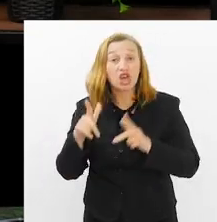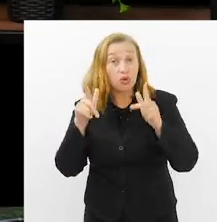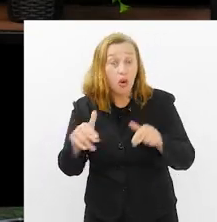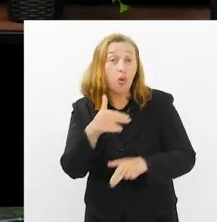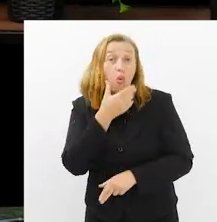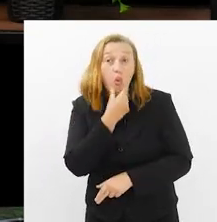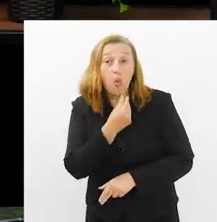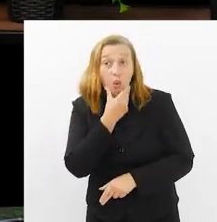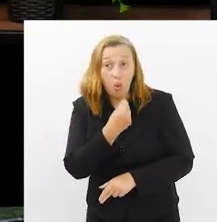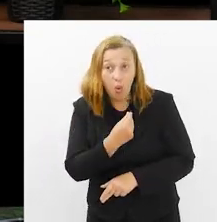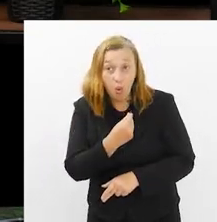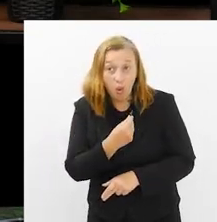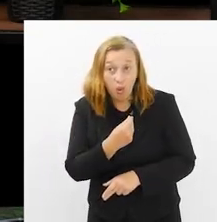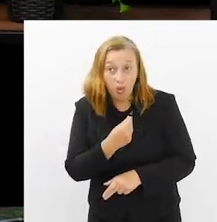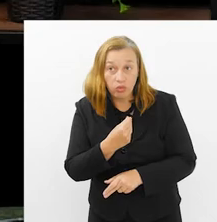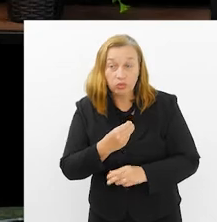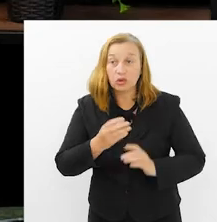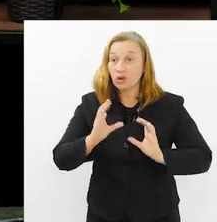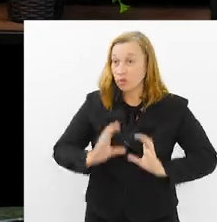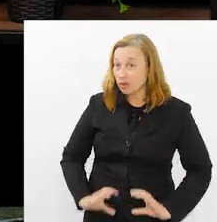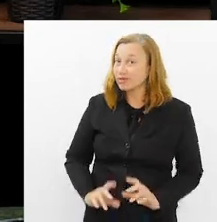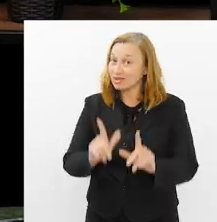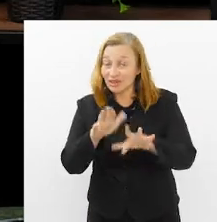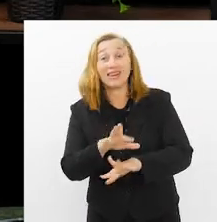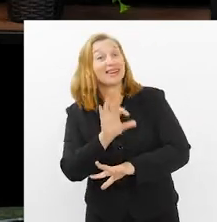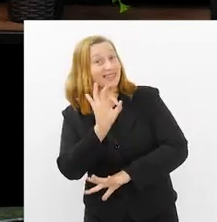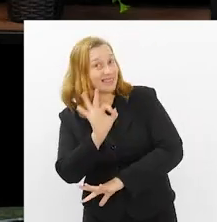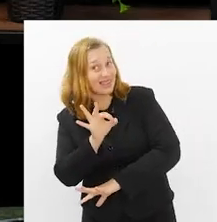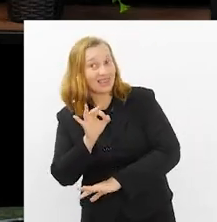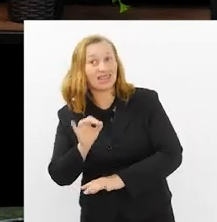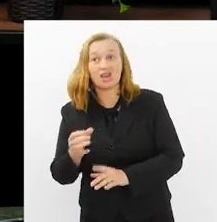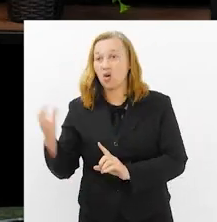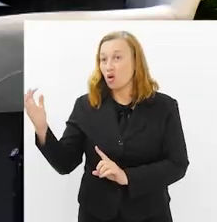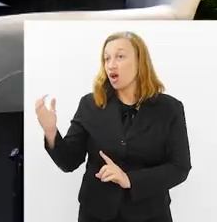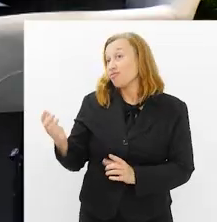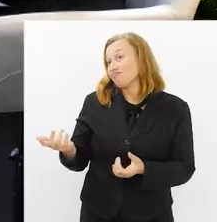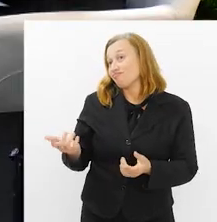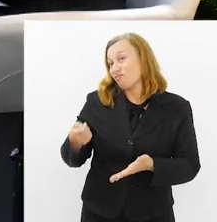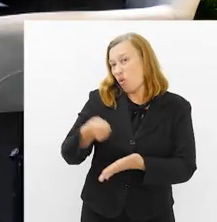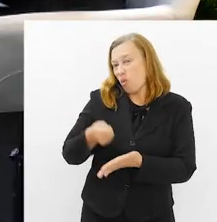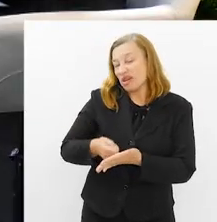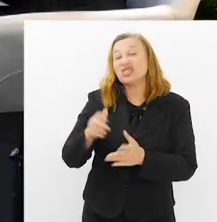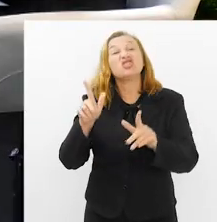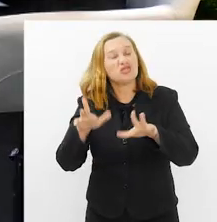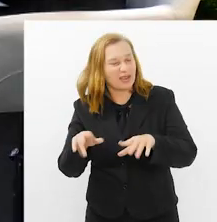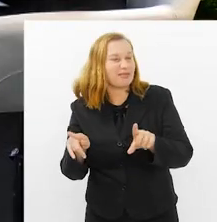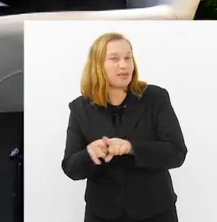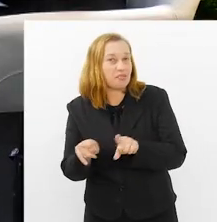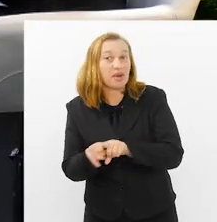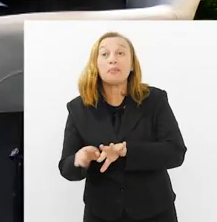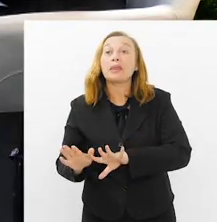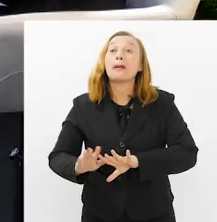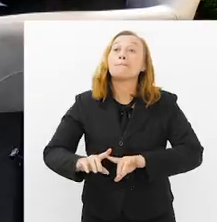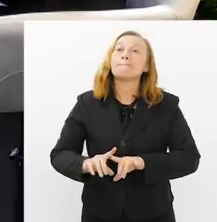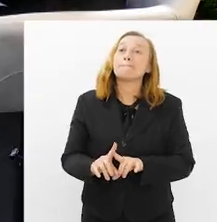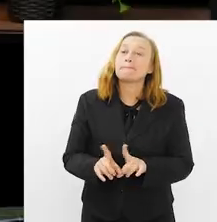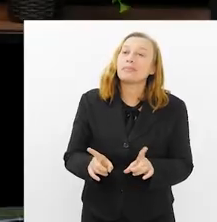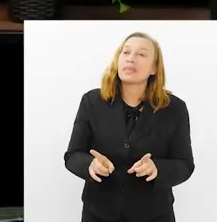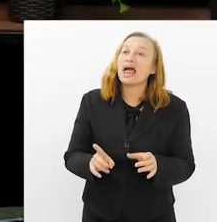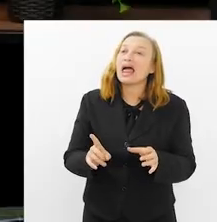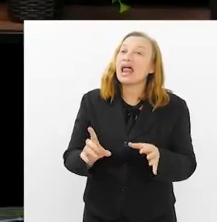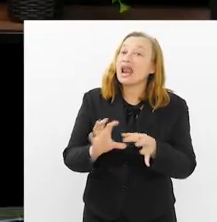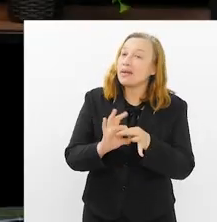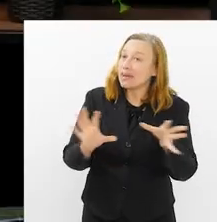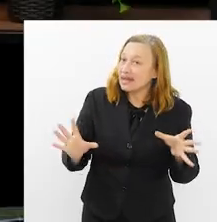que os homens. Não tendo os mesmos comportamentos, claro. E nem as mesmas cobranças. Nem as mesmas cobranças, né? Nem as